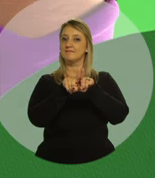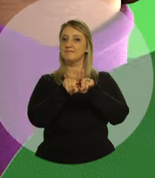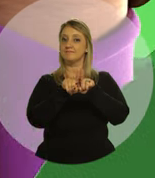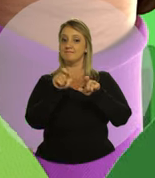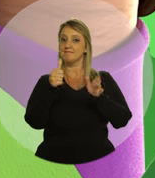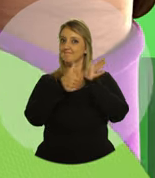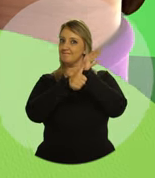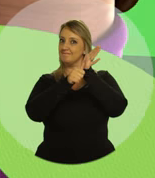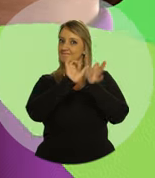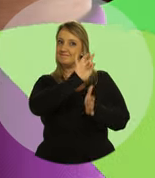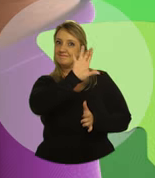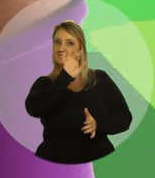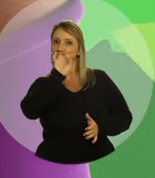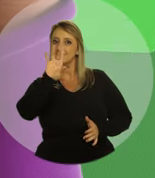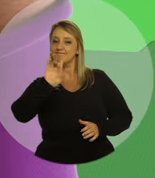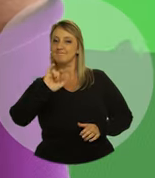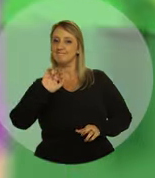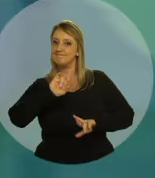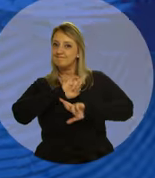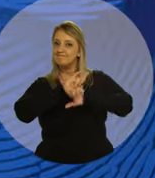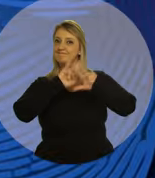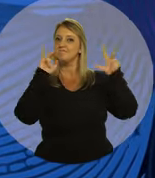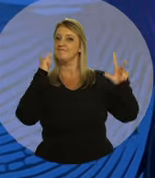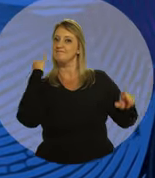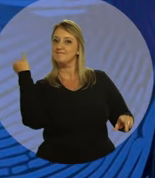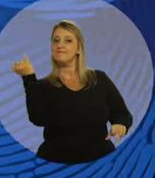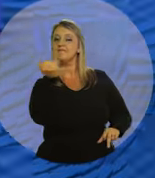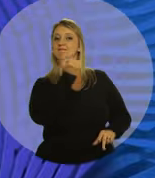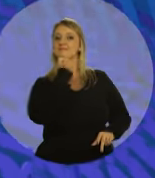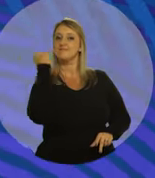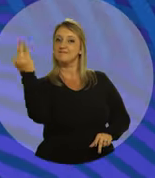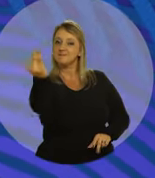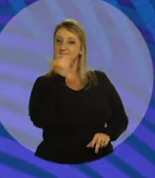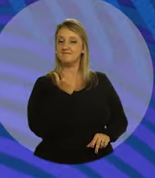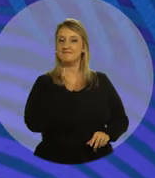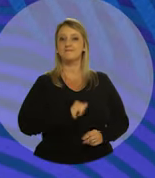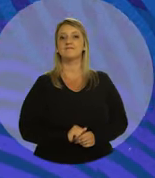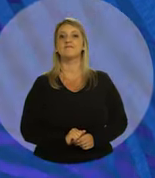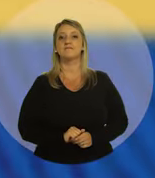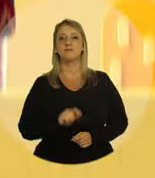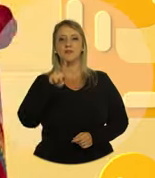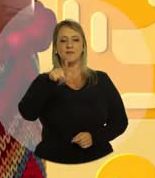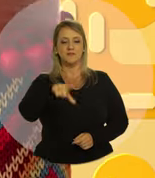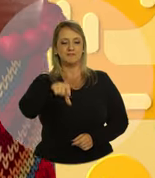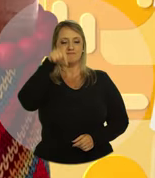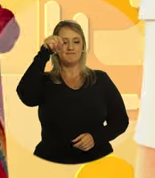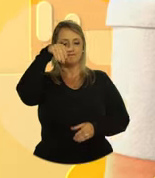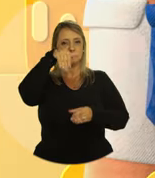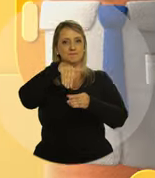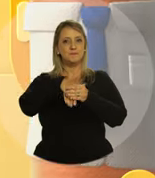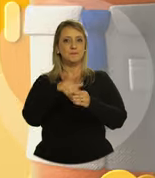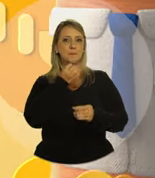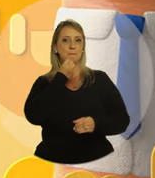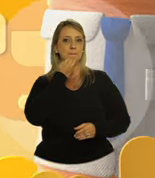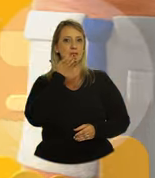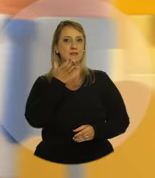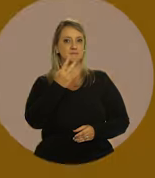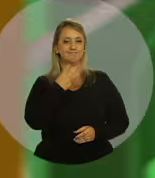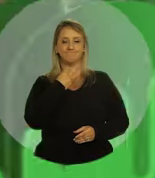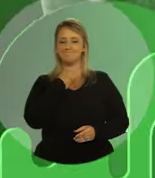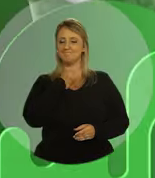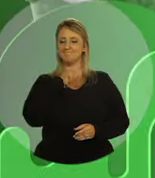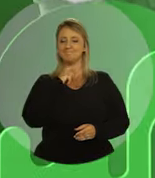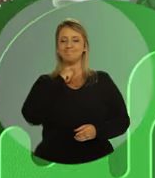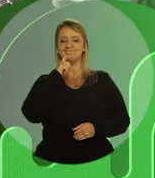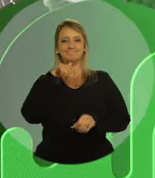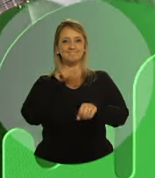A digital de cada um faz a diferença, vem. Você escolhe a dele e vota muito bem.